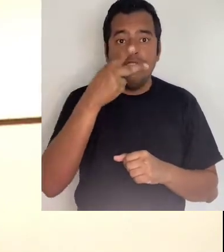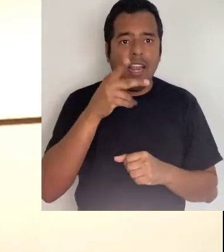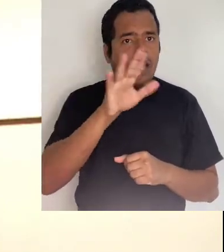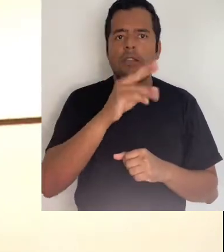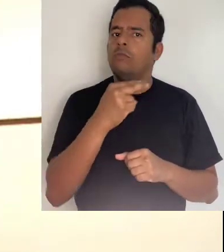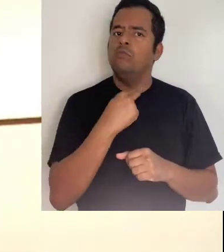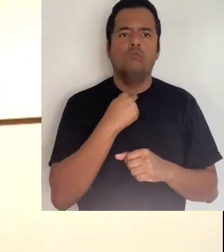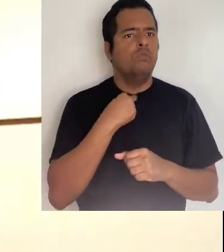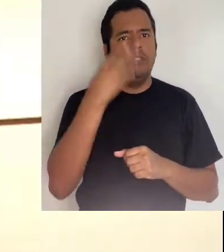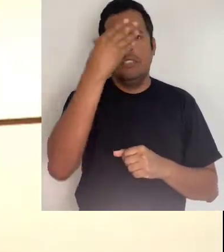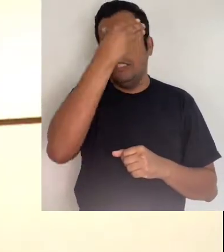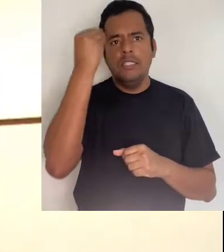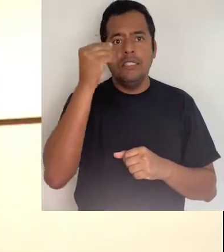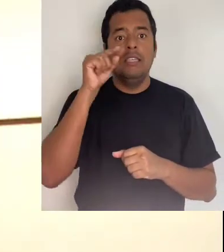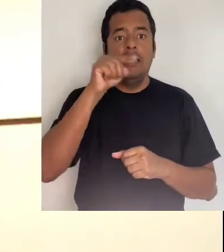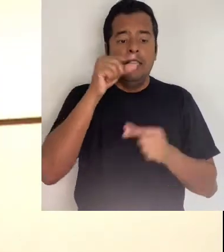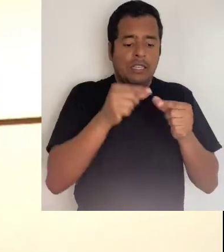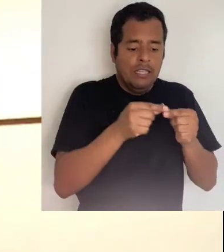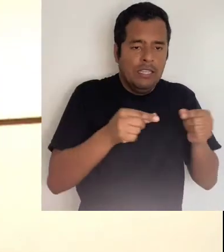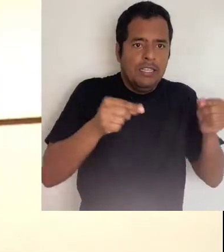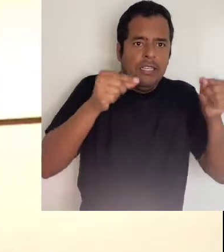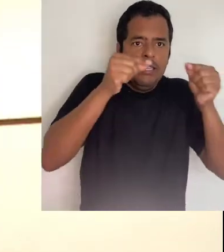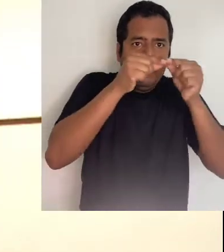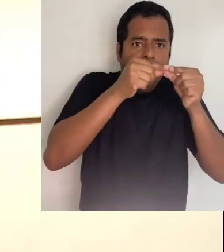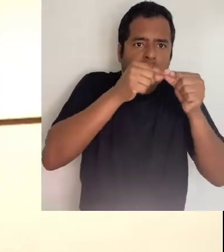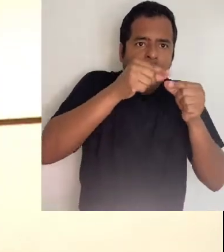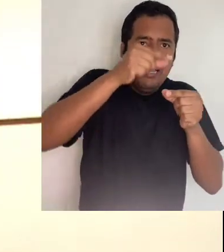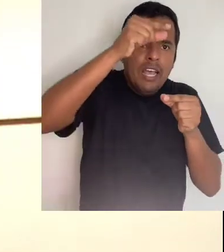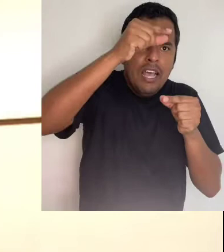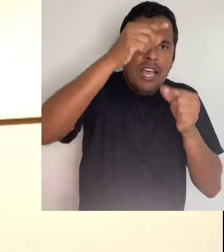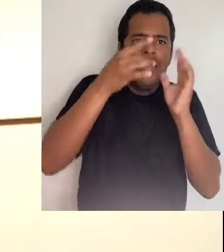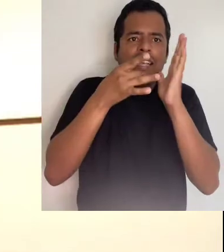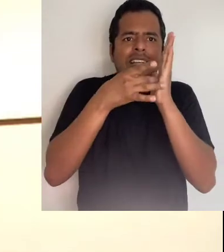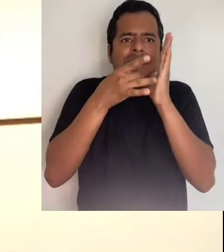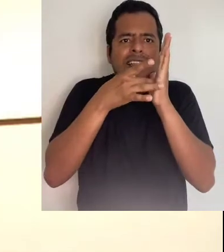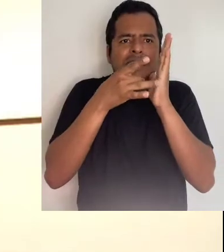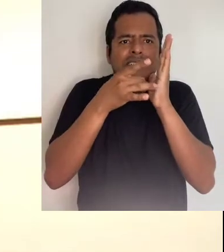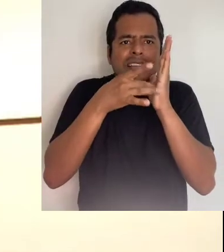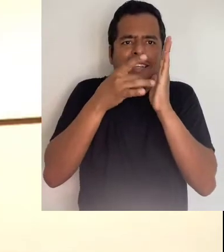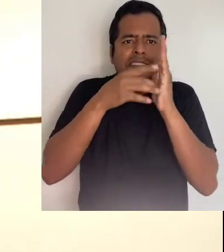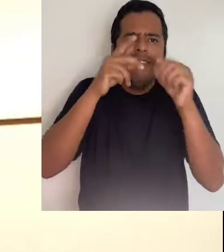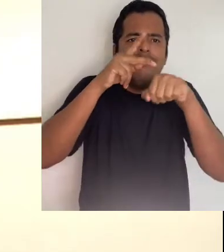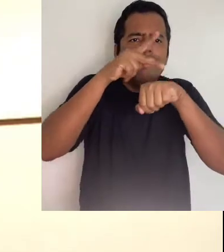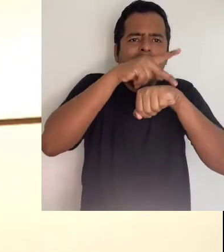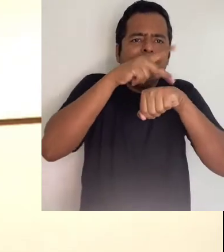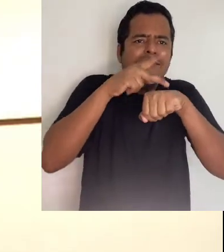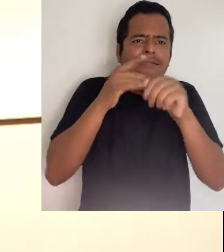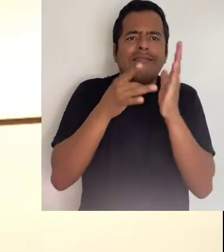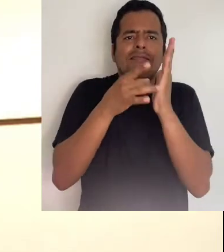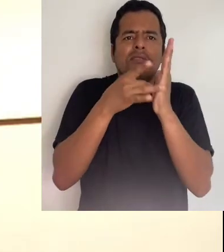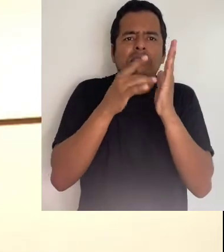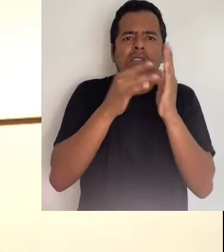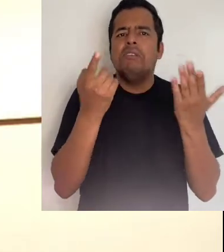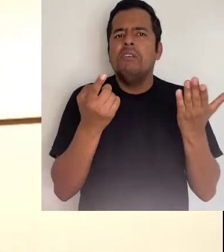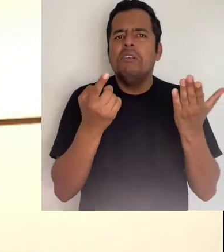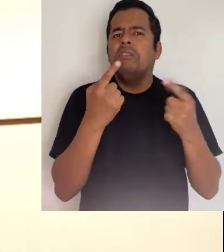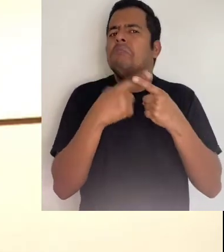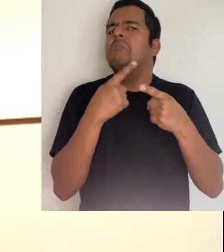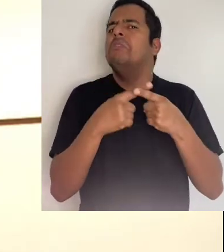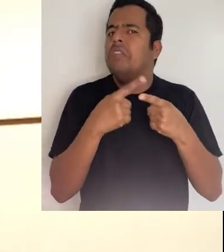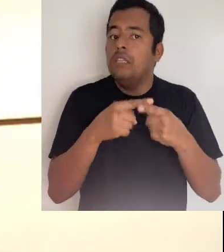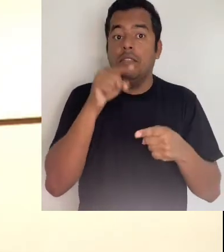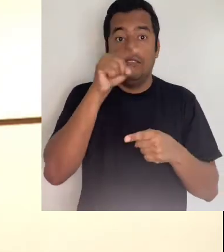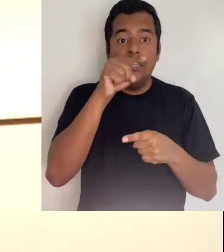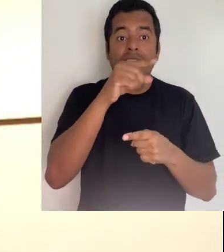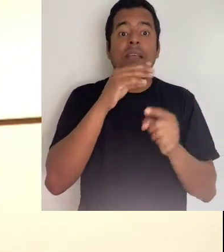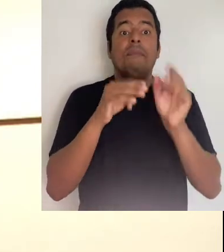Uma coisa que eu esqueci de colocar, não pode esquecer. Eu vou colocar aqui nesse balão pérolas de vidro. Para que servem essas pérolas, professor? Essas